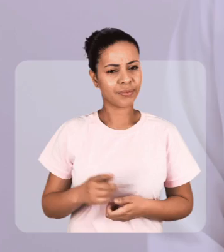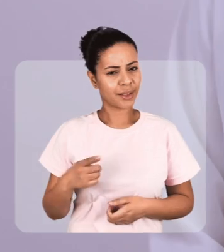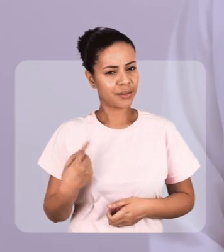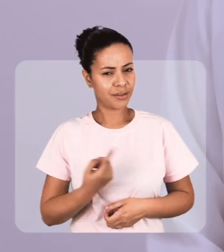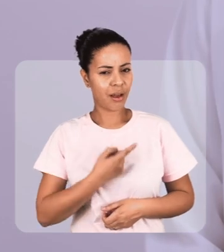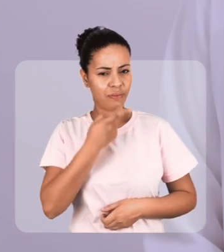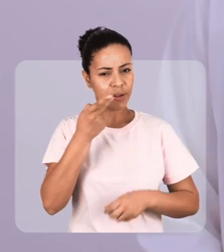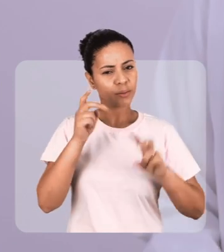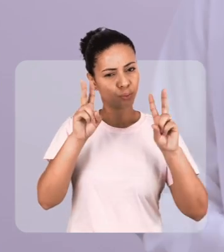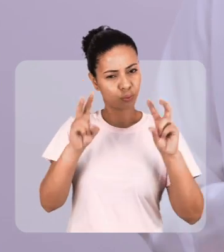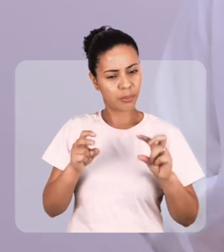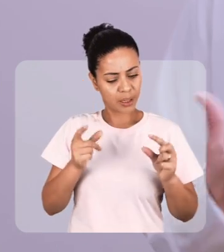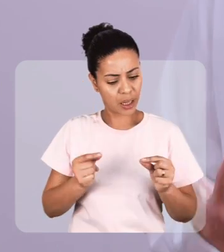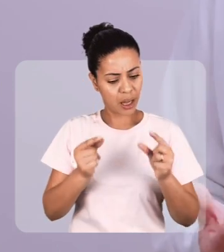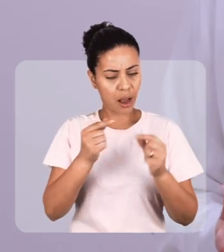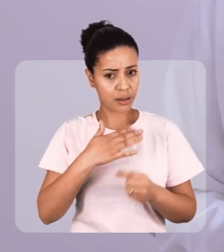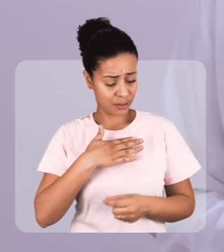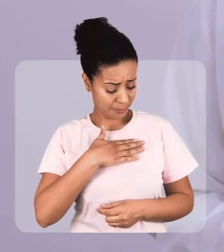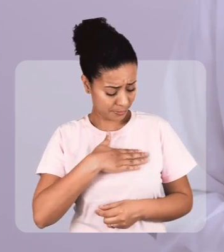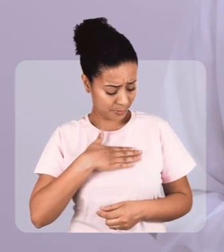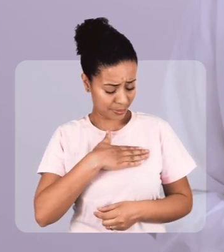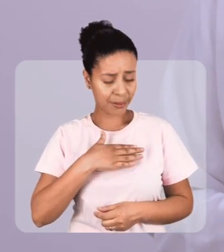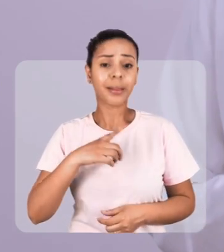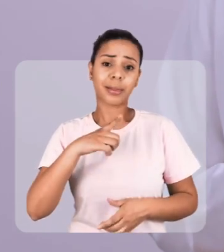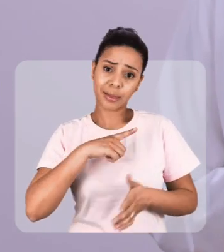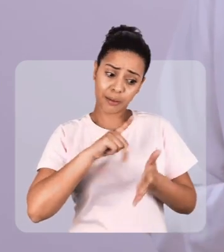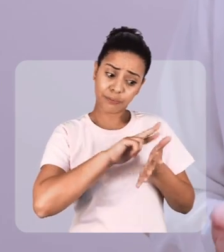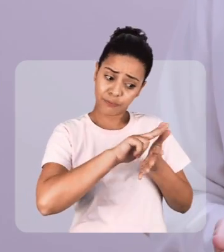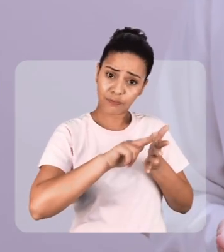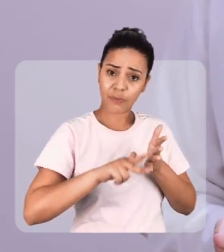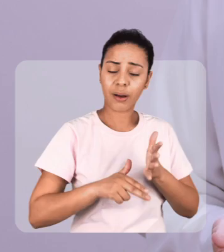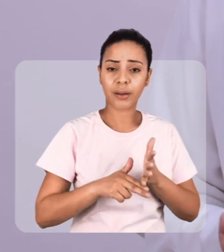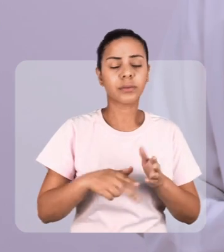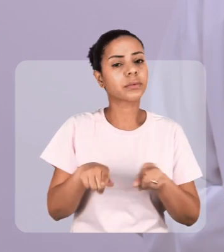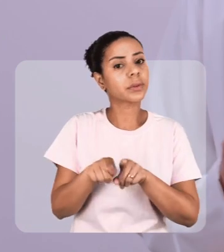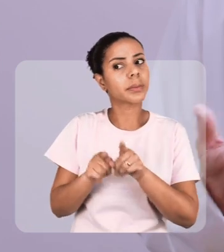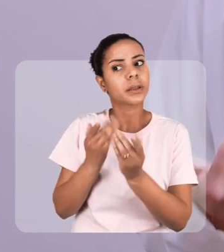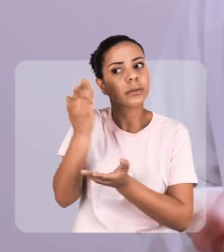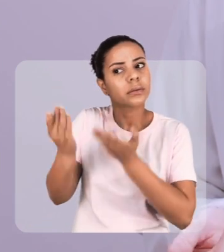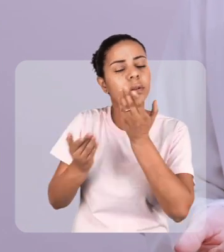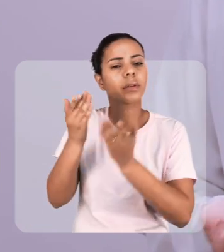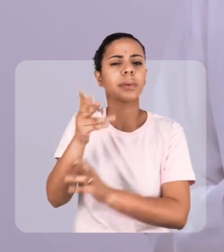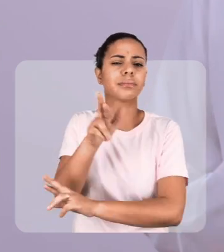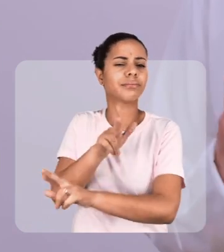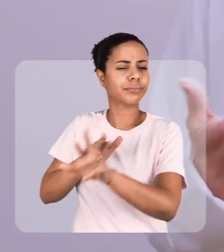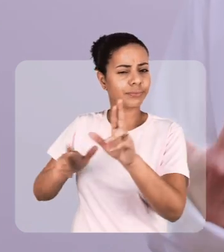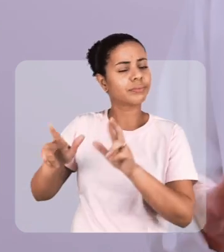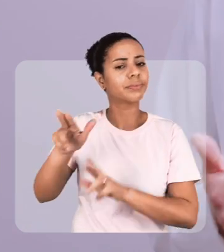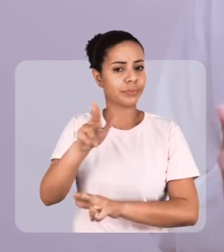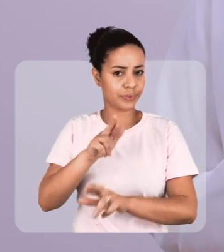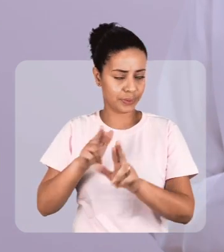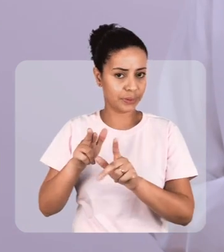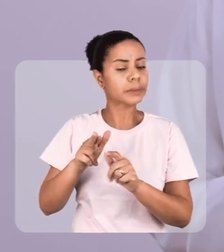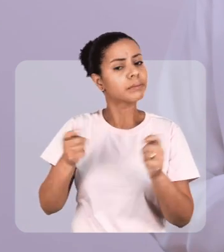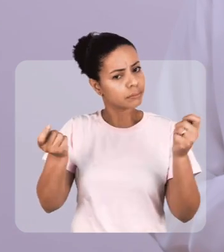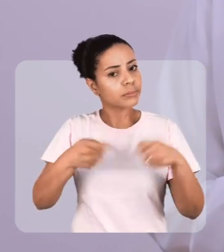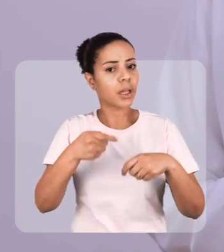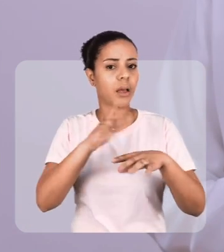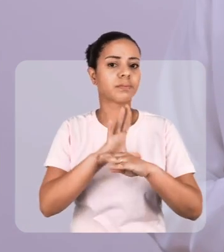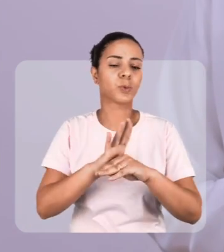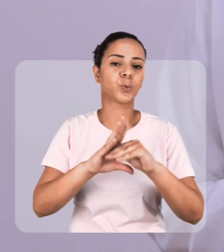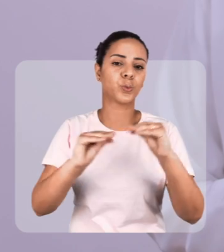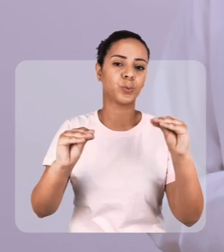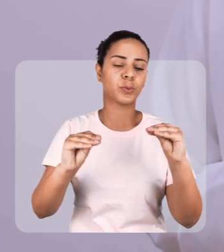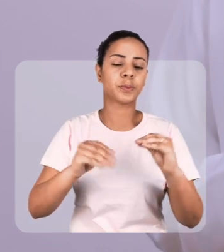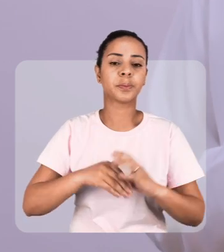Quando a gente fala em câncer de mama, existem vários subtipos, com diferentes tratamentos e outras variáveis que influenciam o percentual da chance